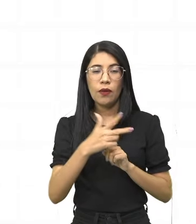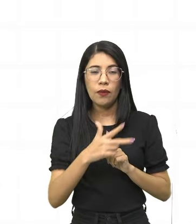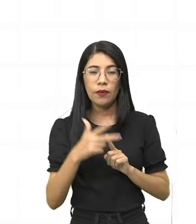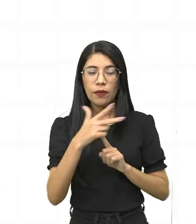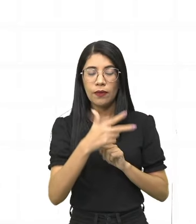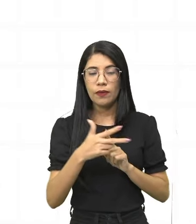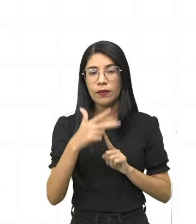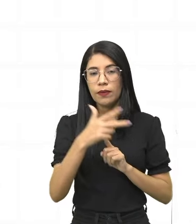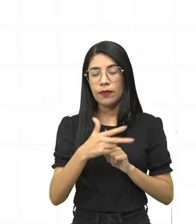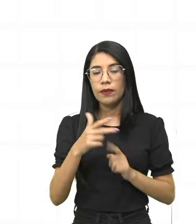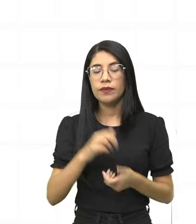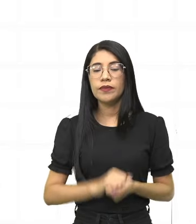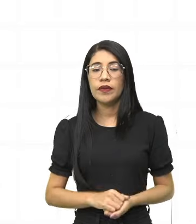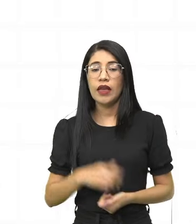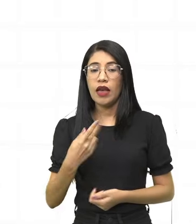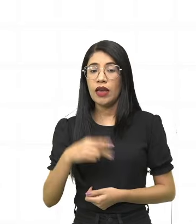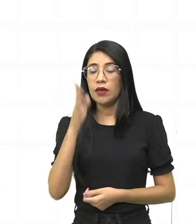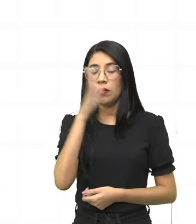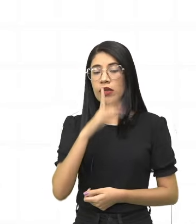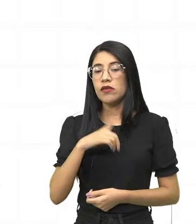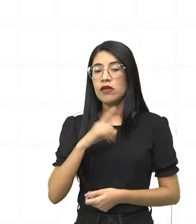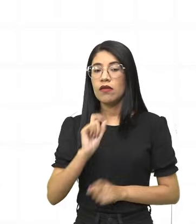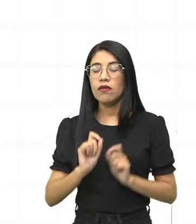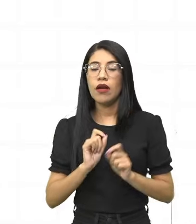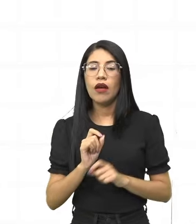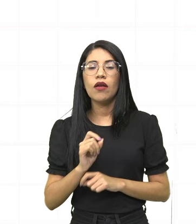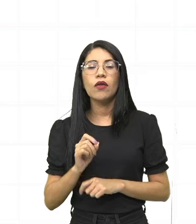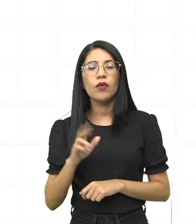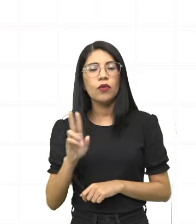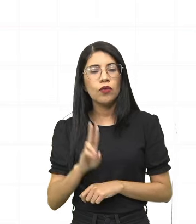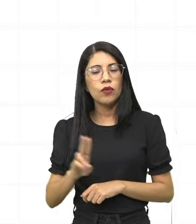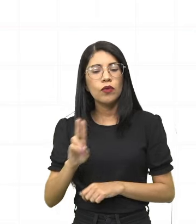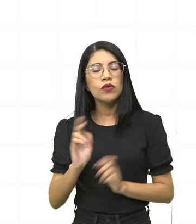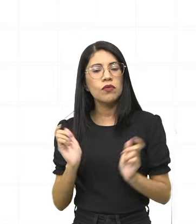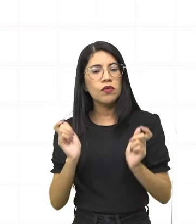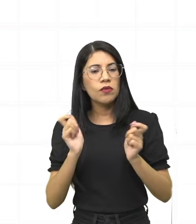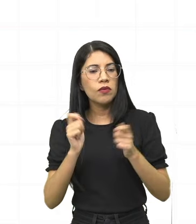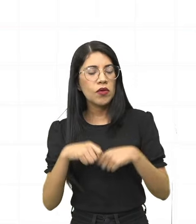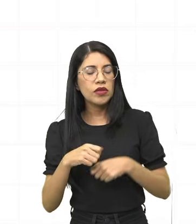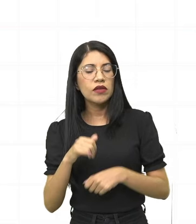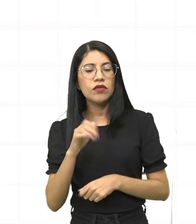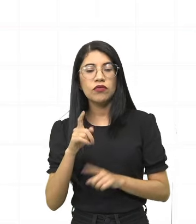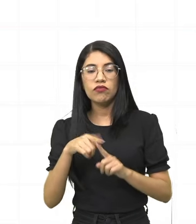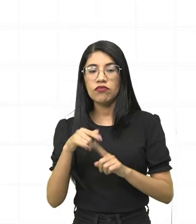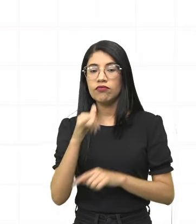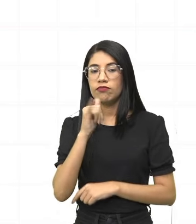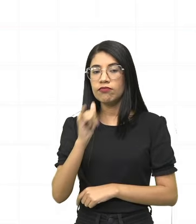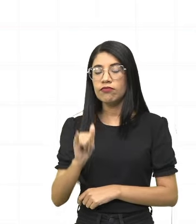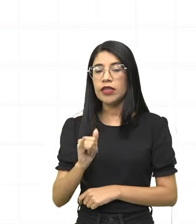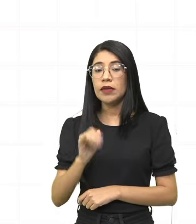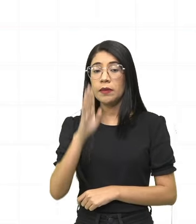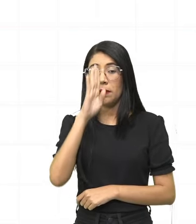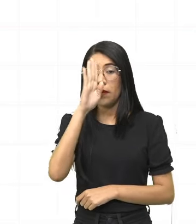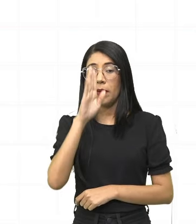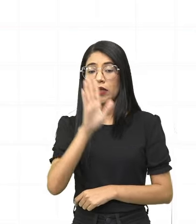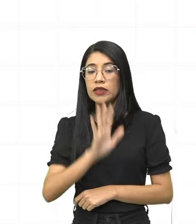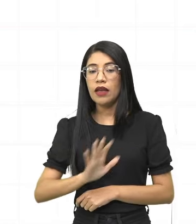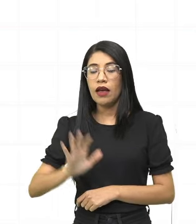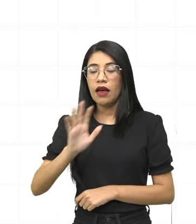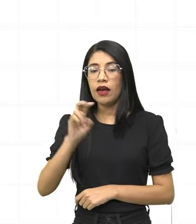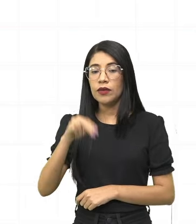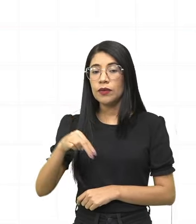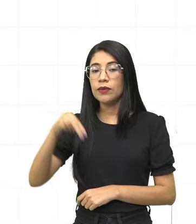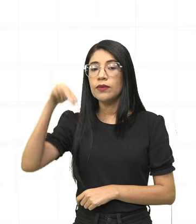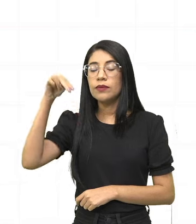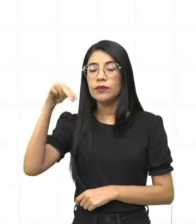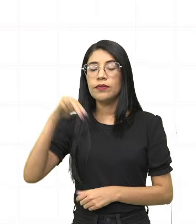Aí nós temos que o Brasil, ele possui grande potencial de uso dessa fonte de energia, né? Principalmente no Nordeste